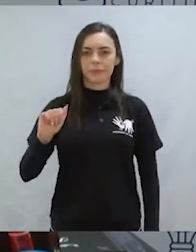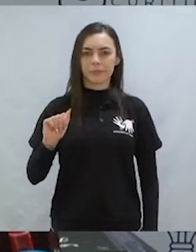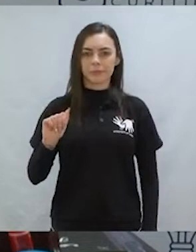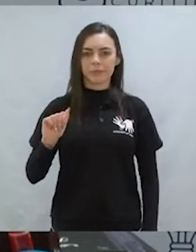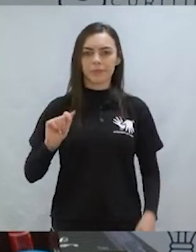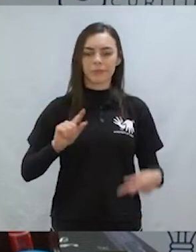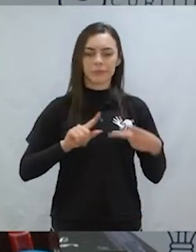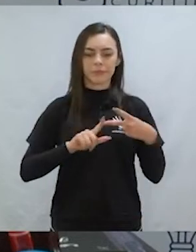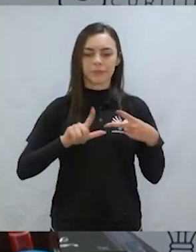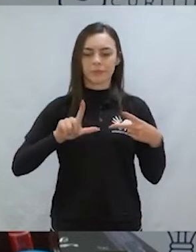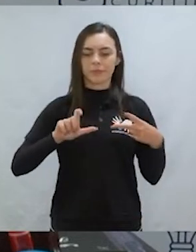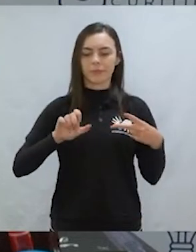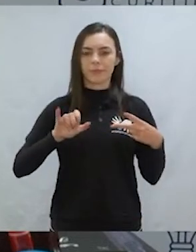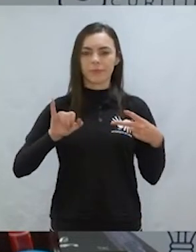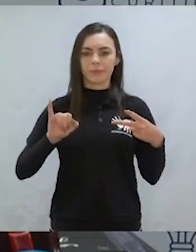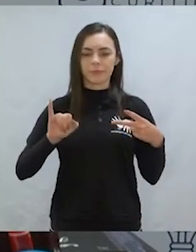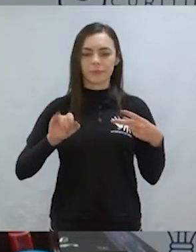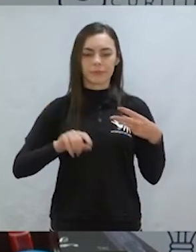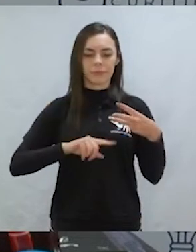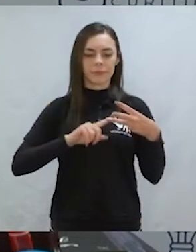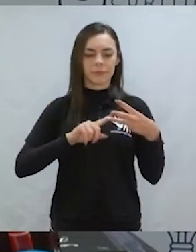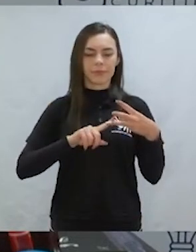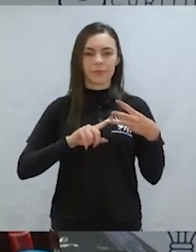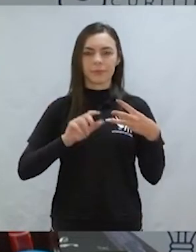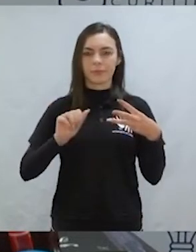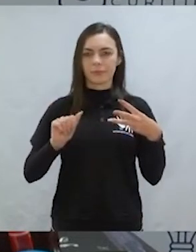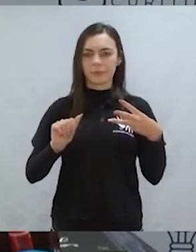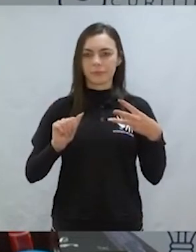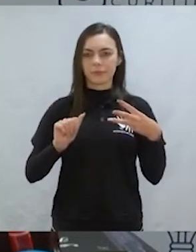ba, lei,